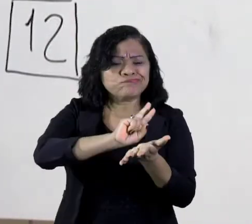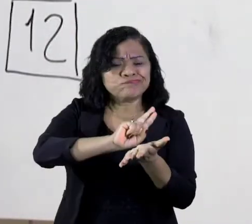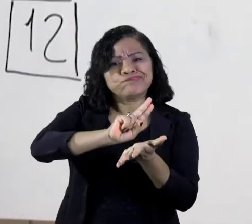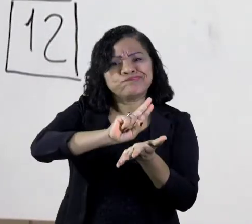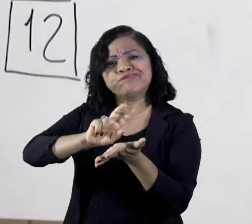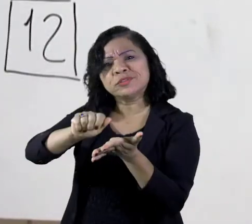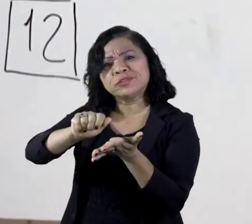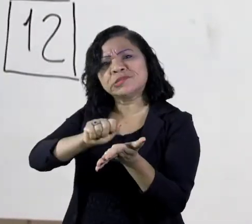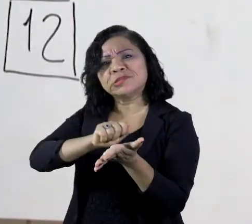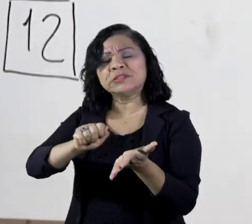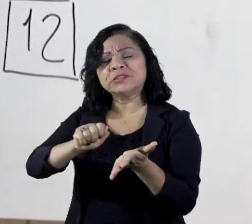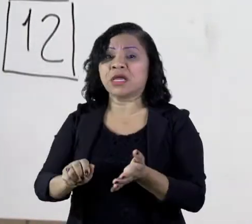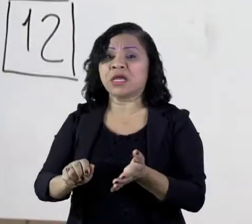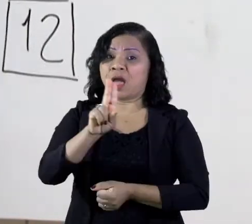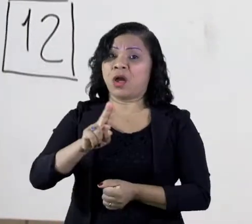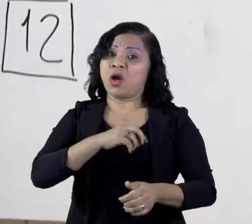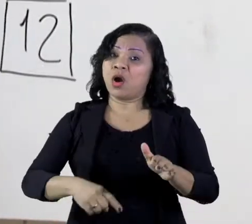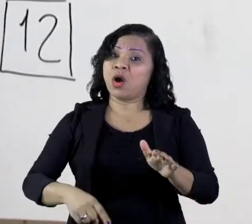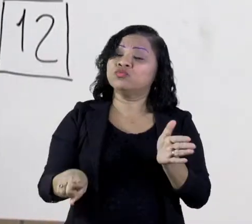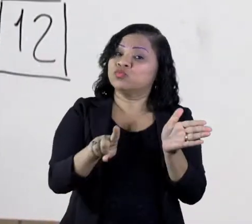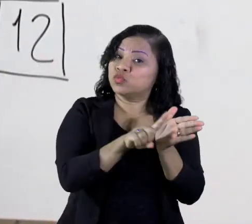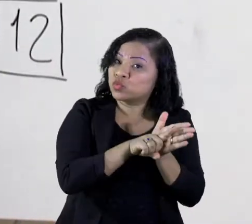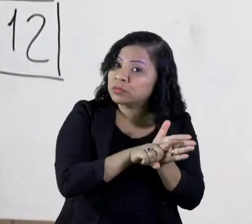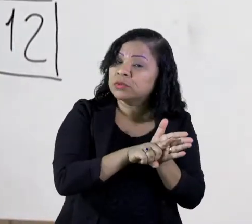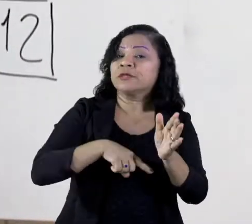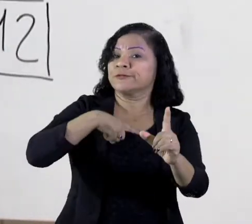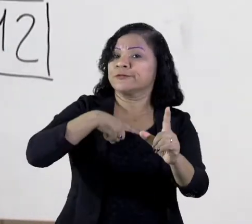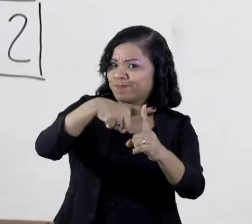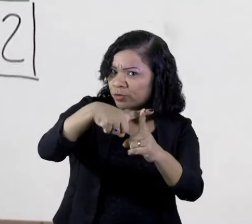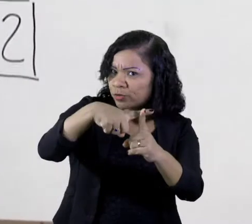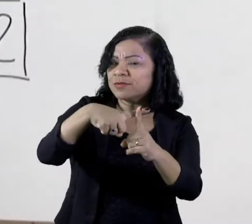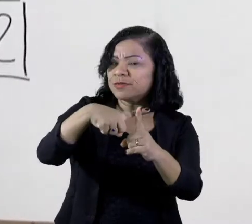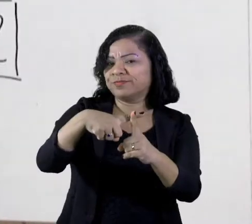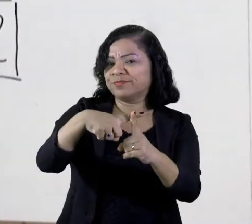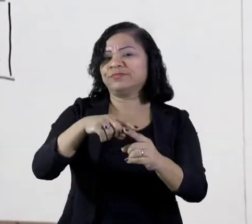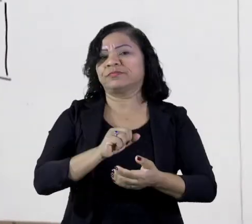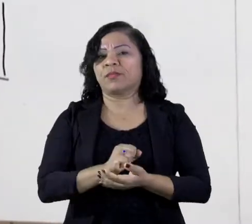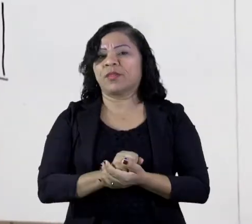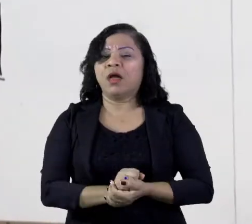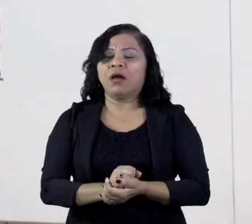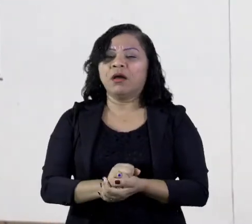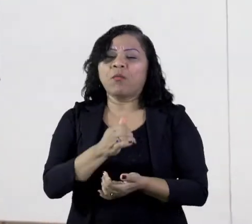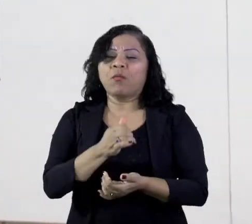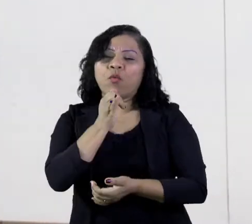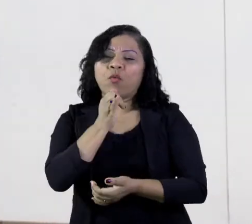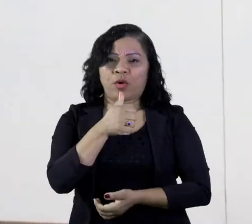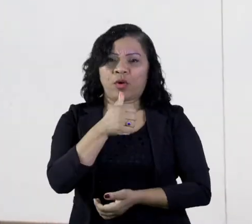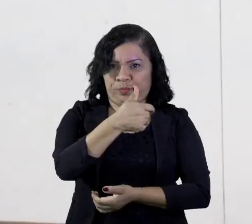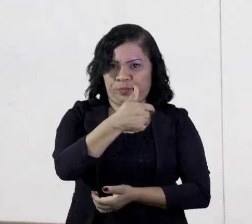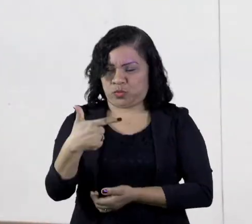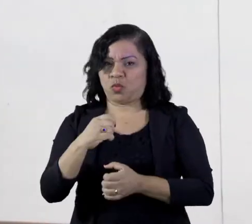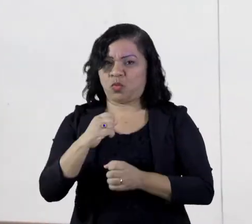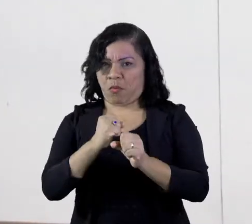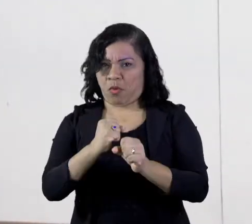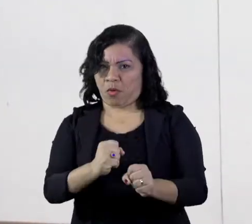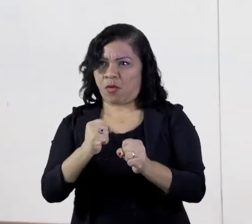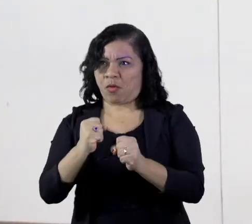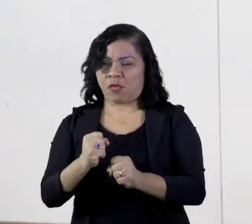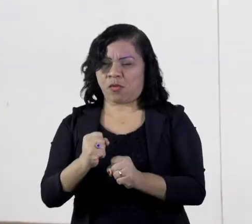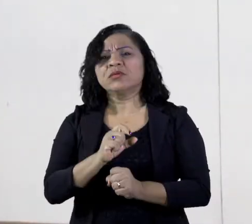utilizando subtração e utilizando adição. Por exemplo, o 12 poderia ser